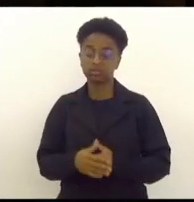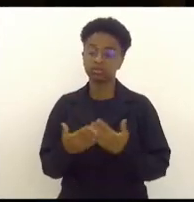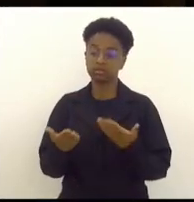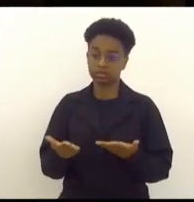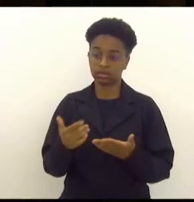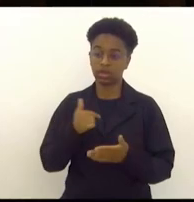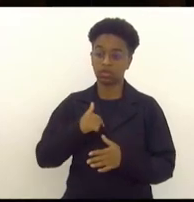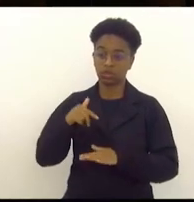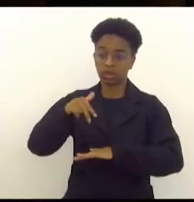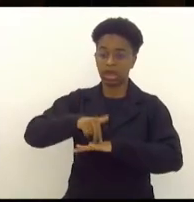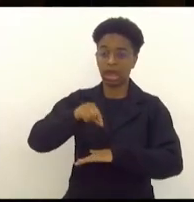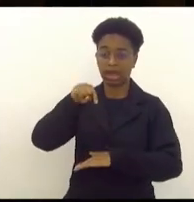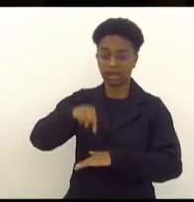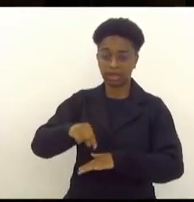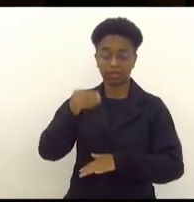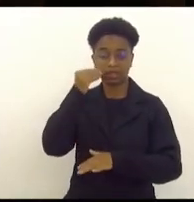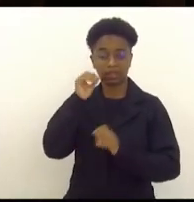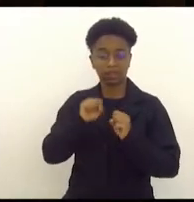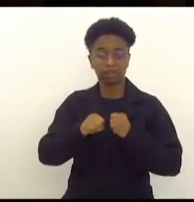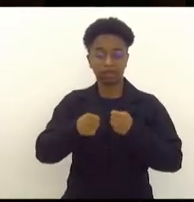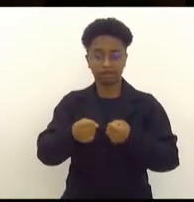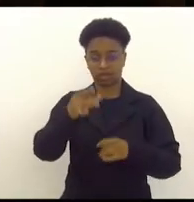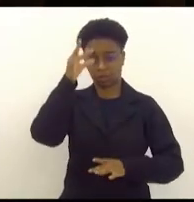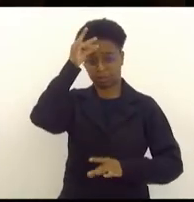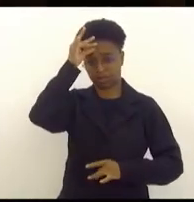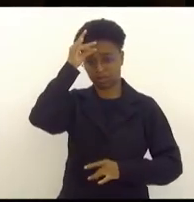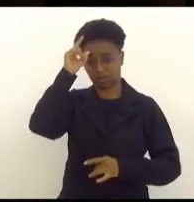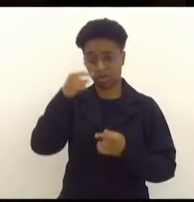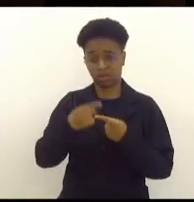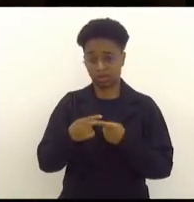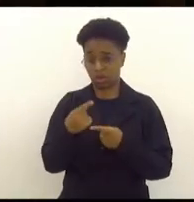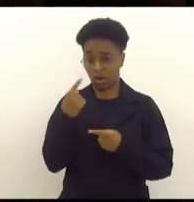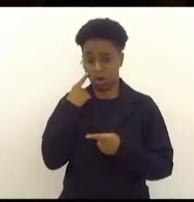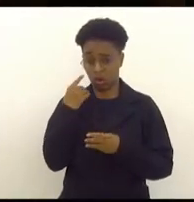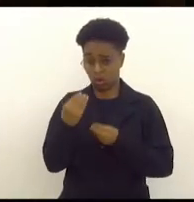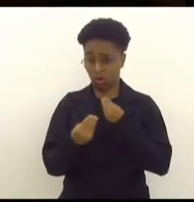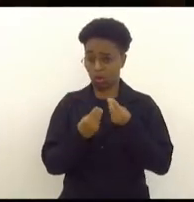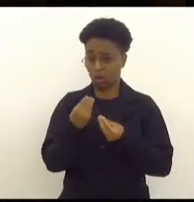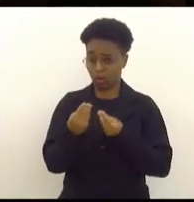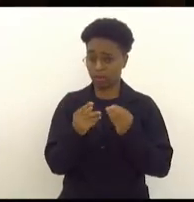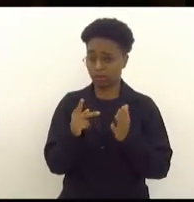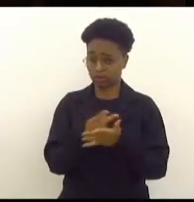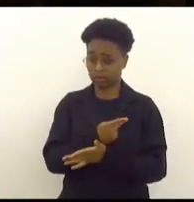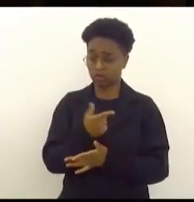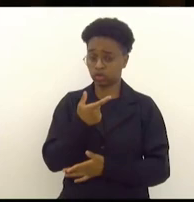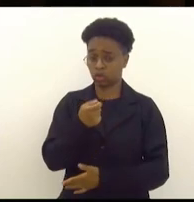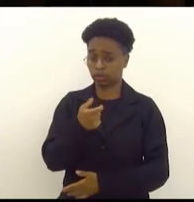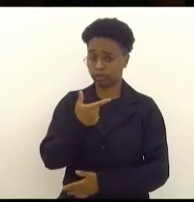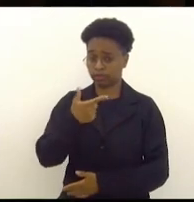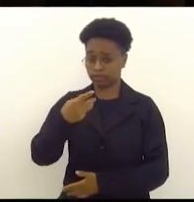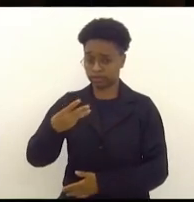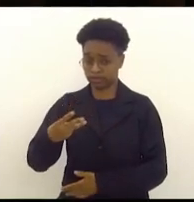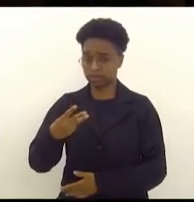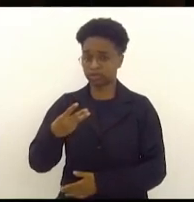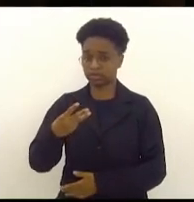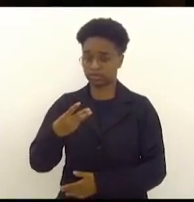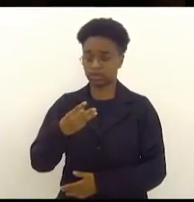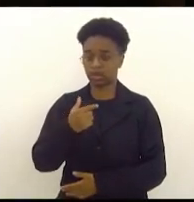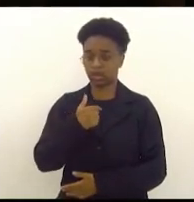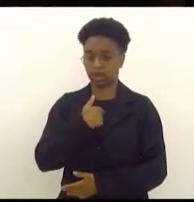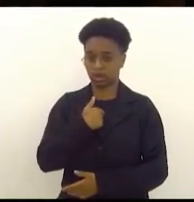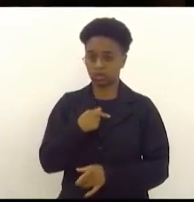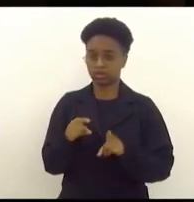aqui no plenário para defender um personagem Olha que a que nível chegou a gente em 2023 eu